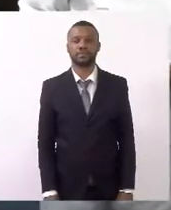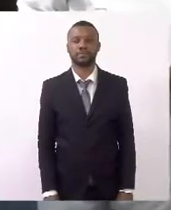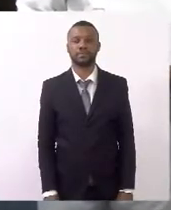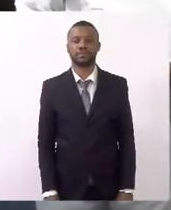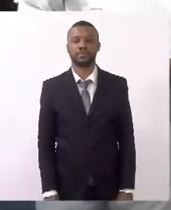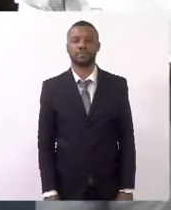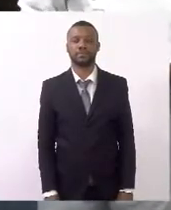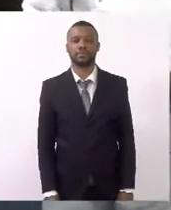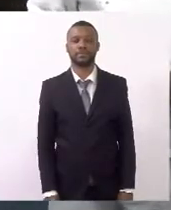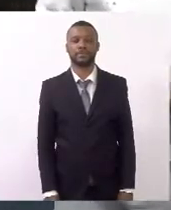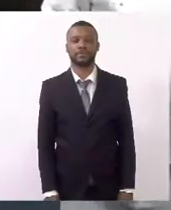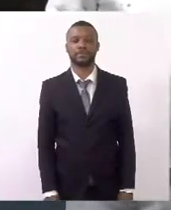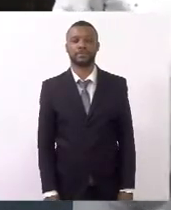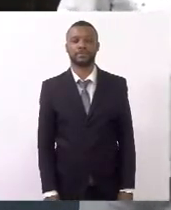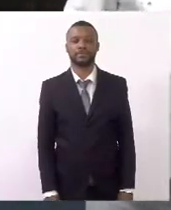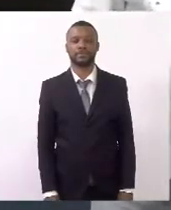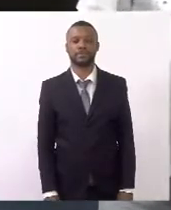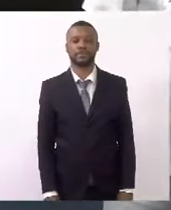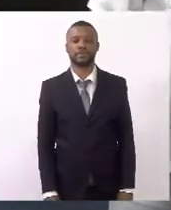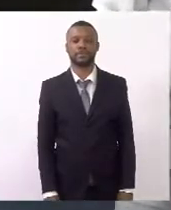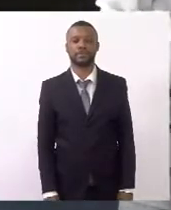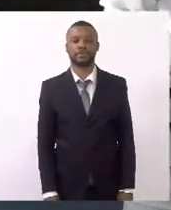E aí